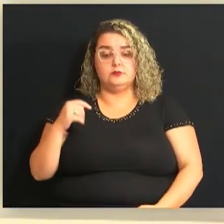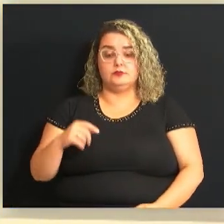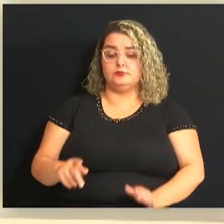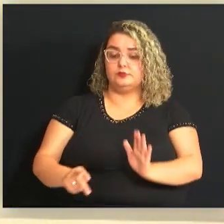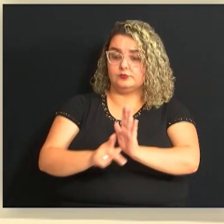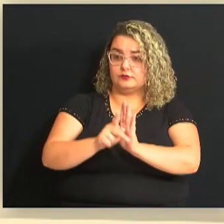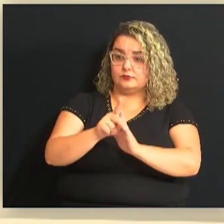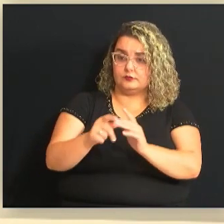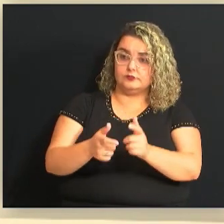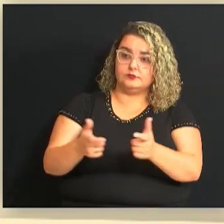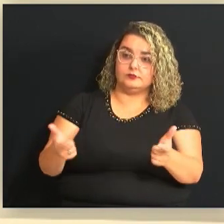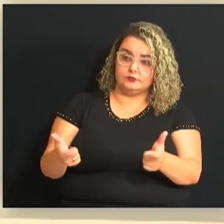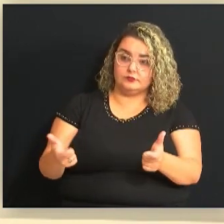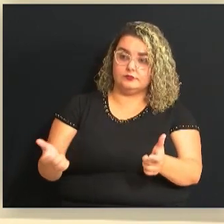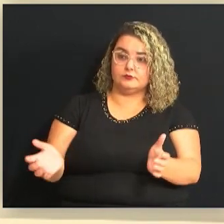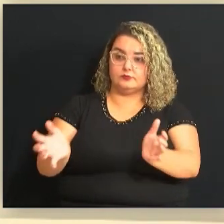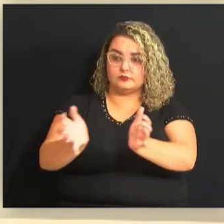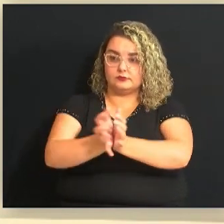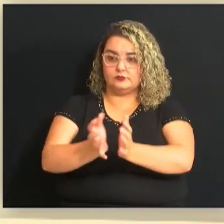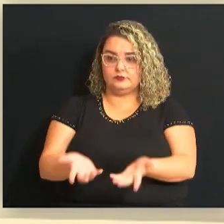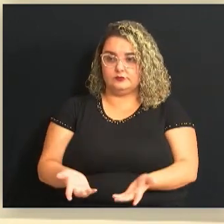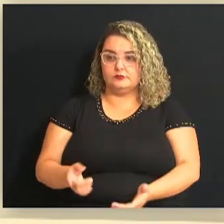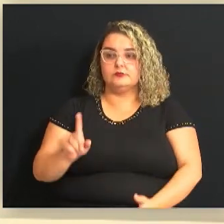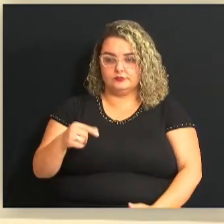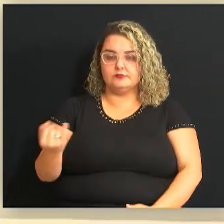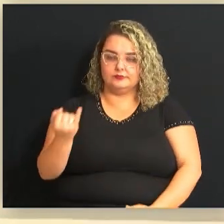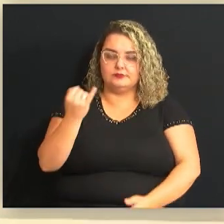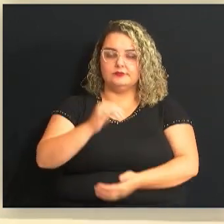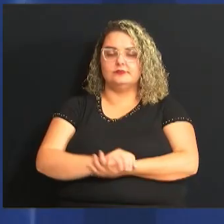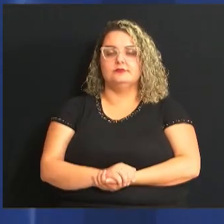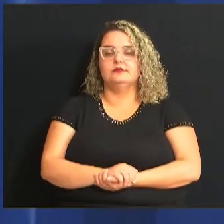são passados por essas comissões, então é muito importante.